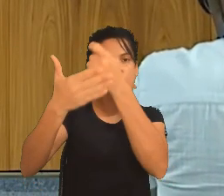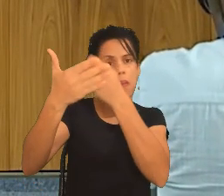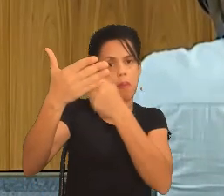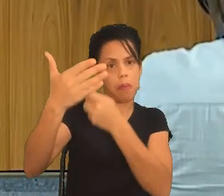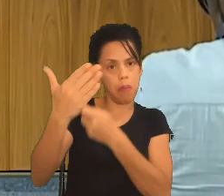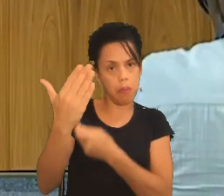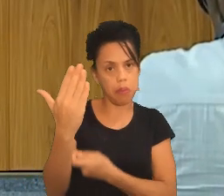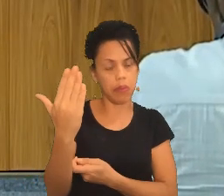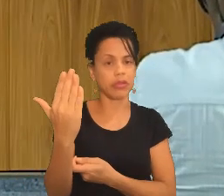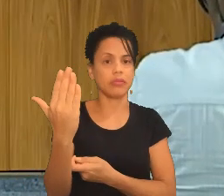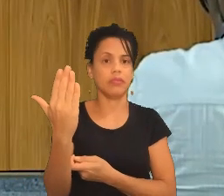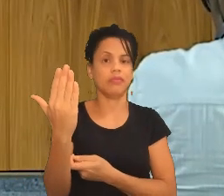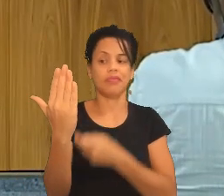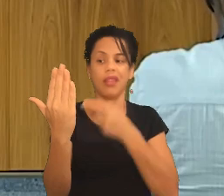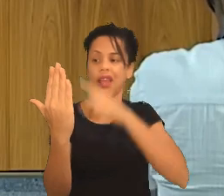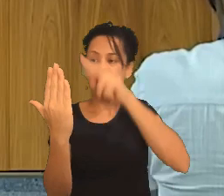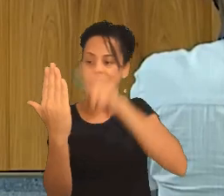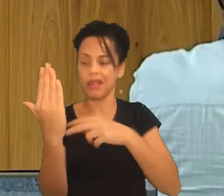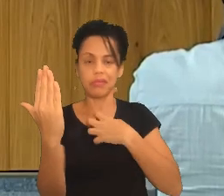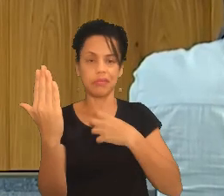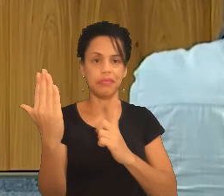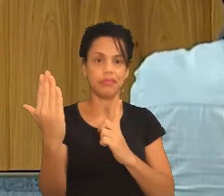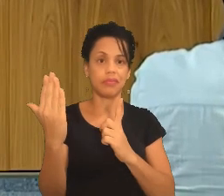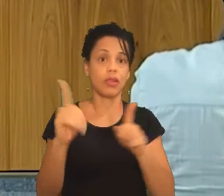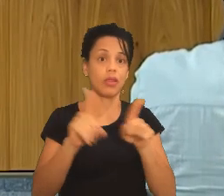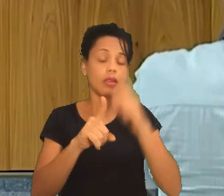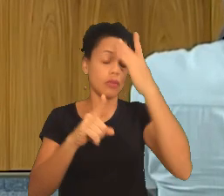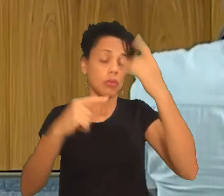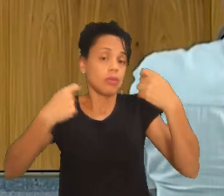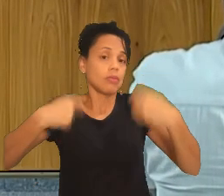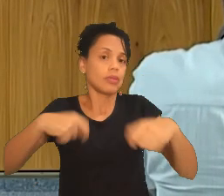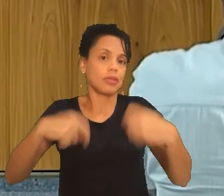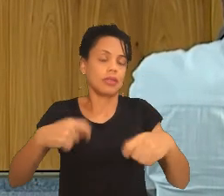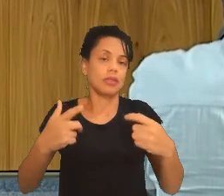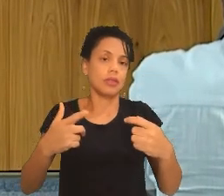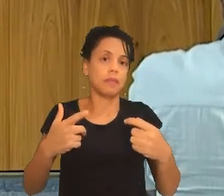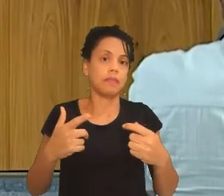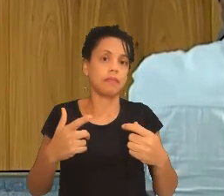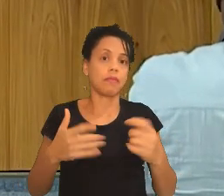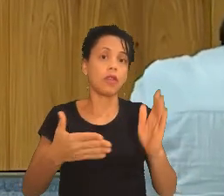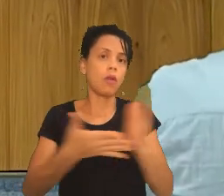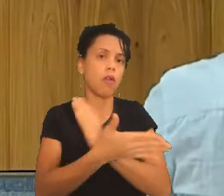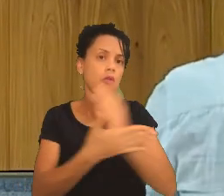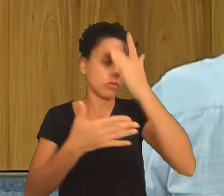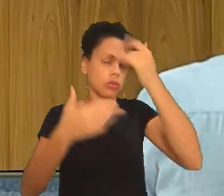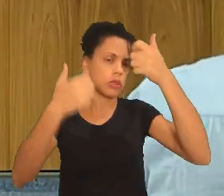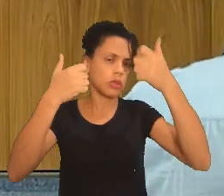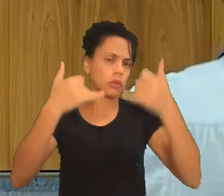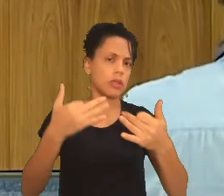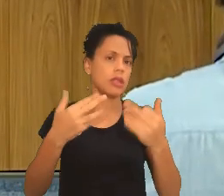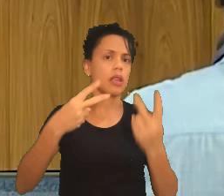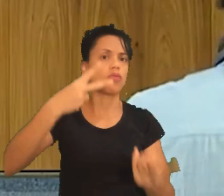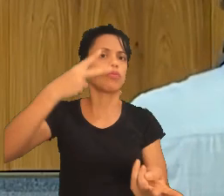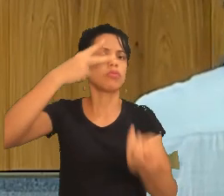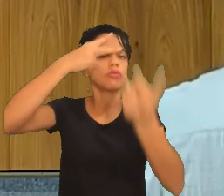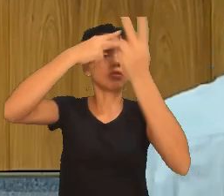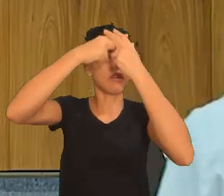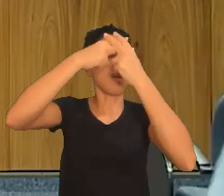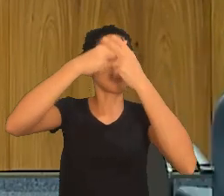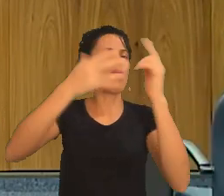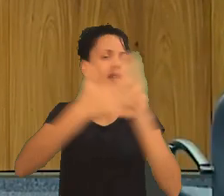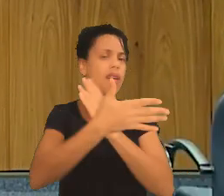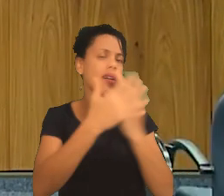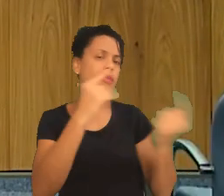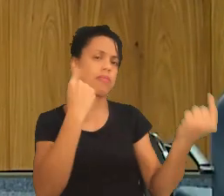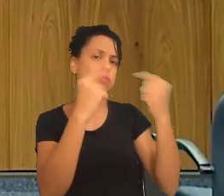as pessoas sentem essa necessidade e dizem que o trauma, os grandes traumas culturais, eles podem